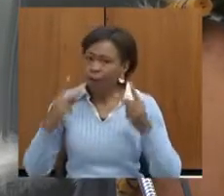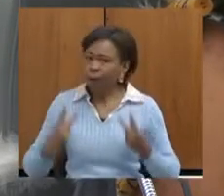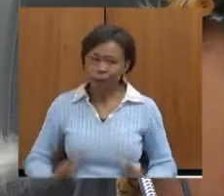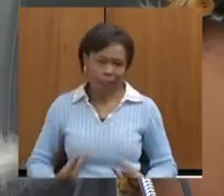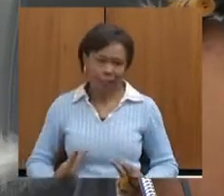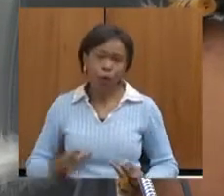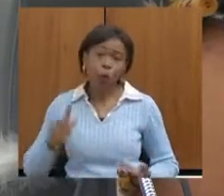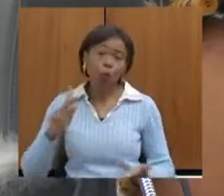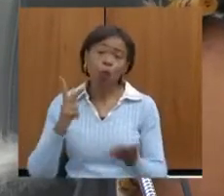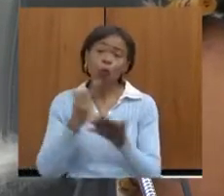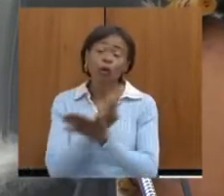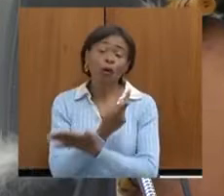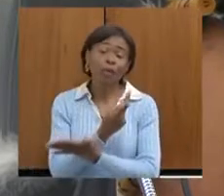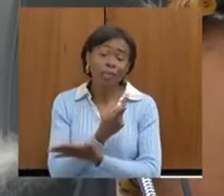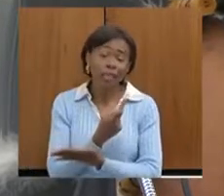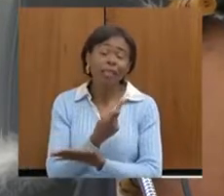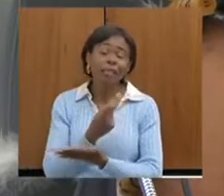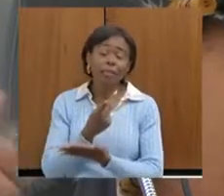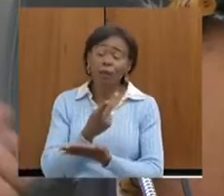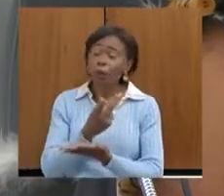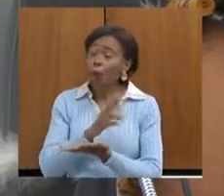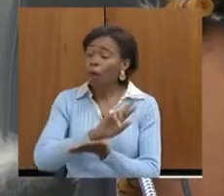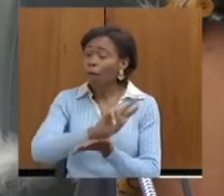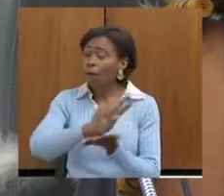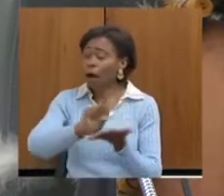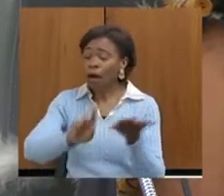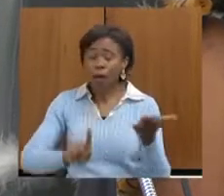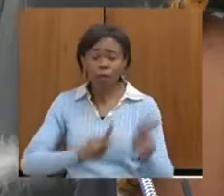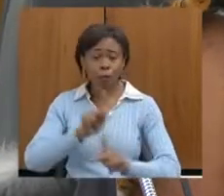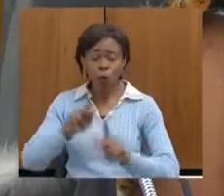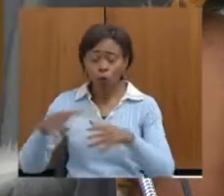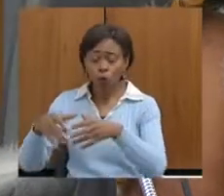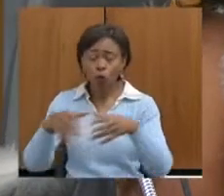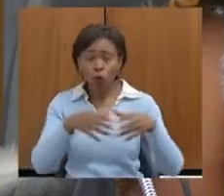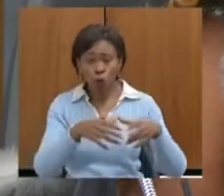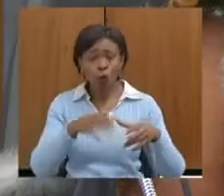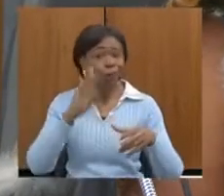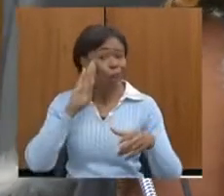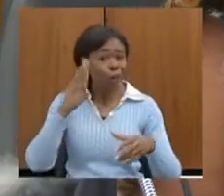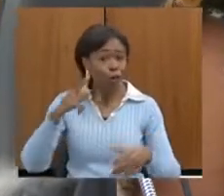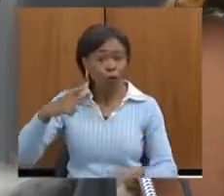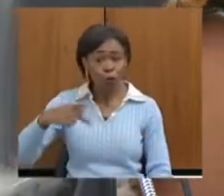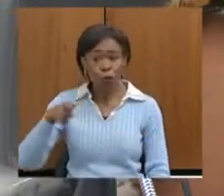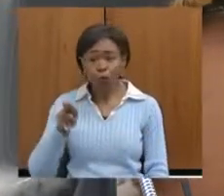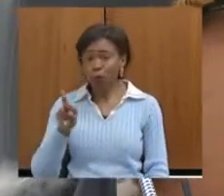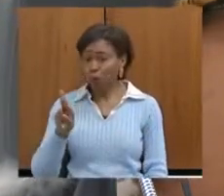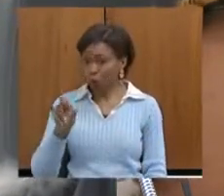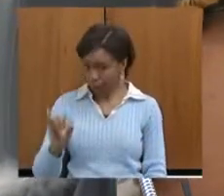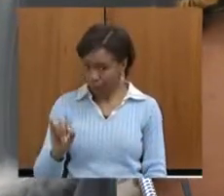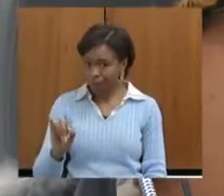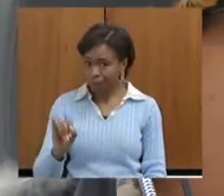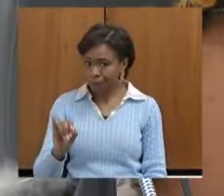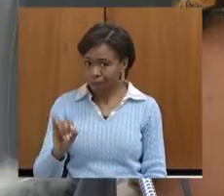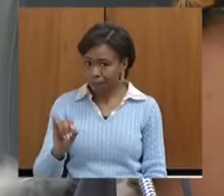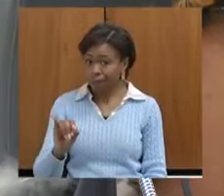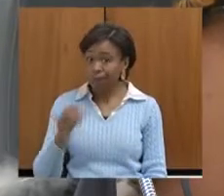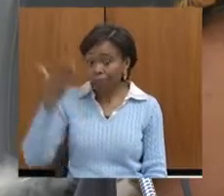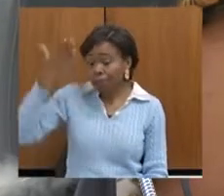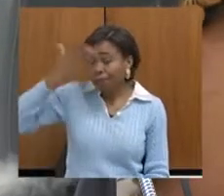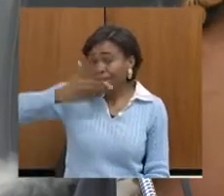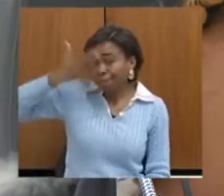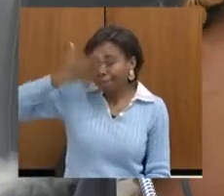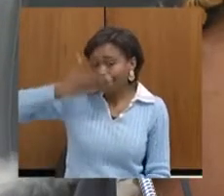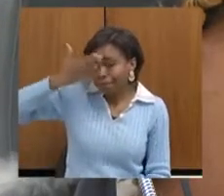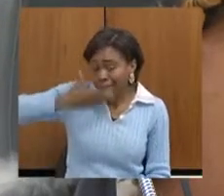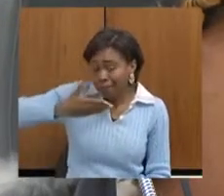o que acontece com muitos atingidos em cruzeiros Pure né por isso que nós estamos aqui o que foram invisibilizados